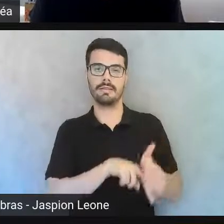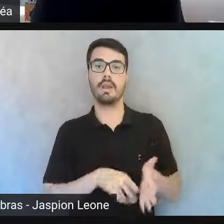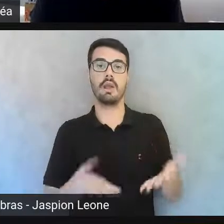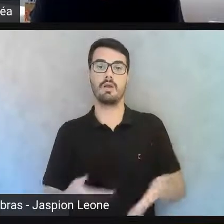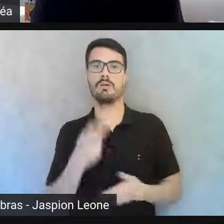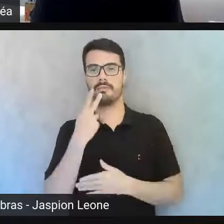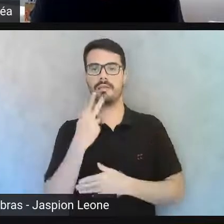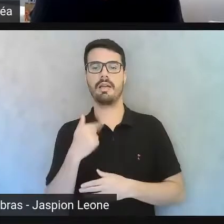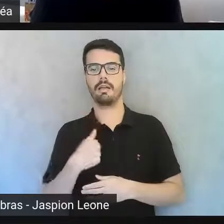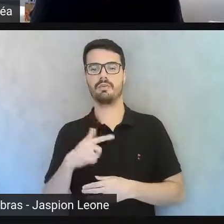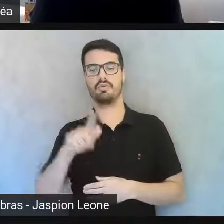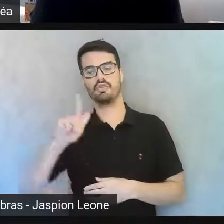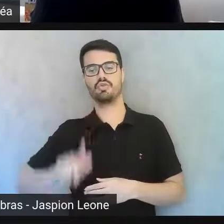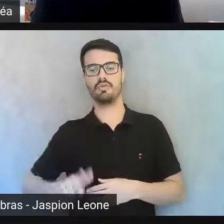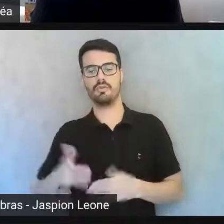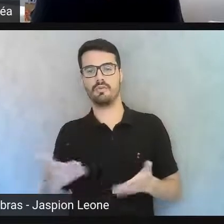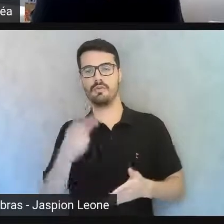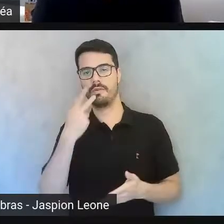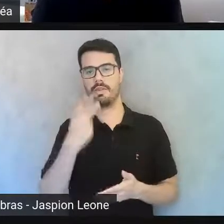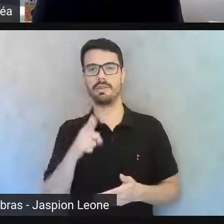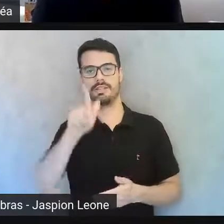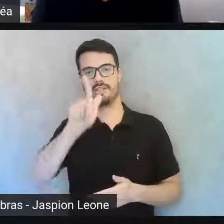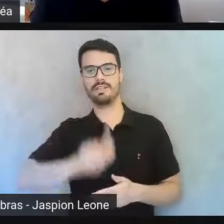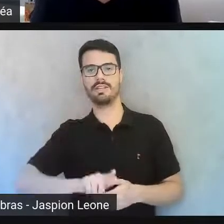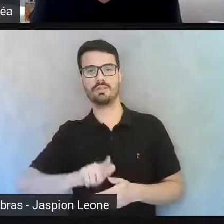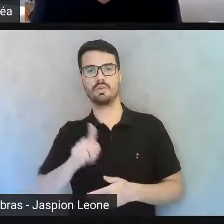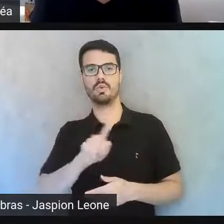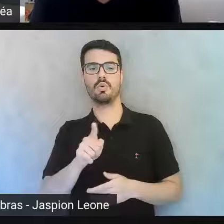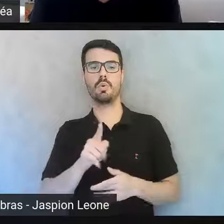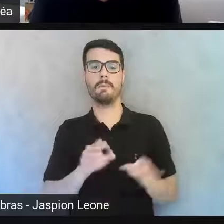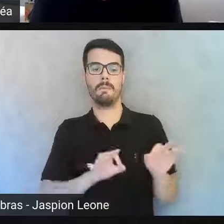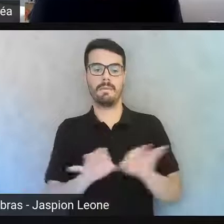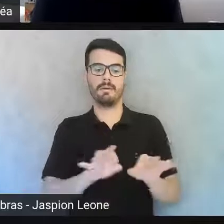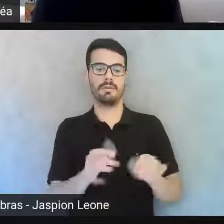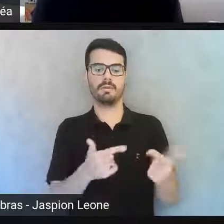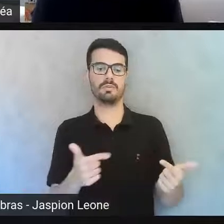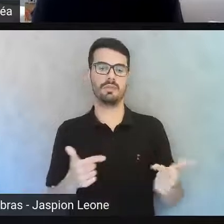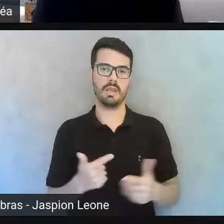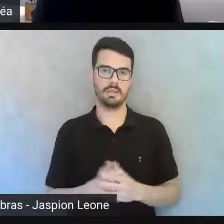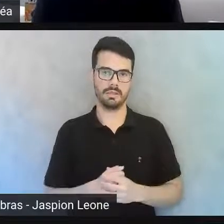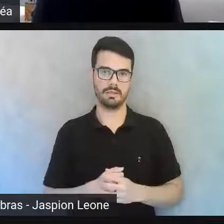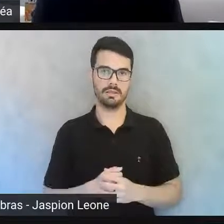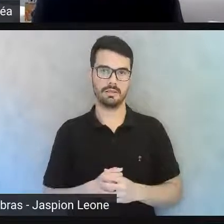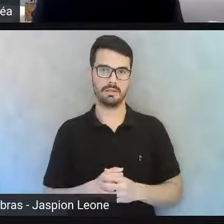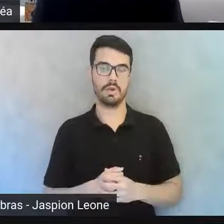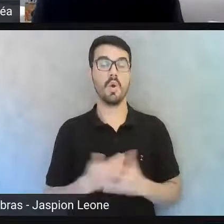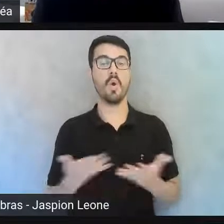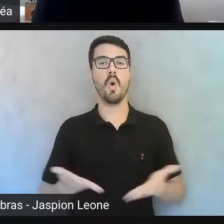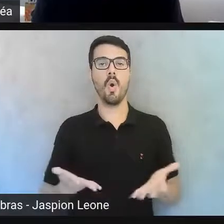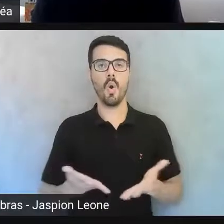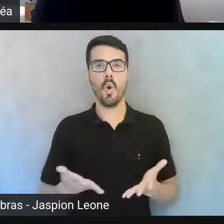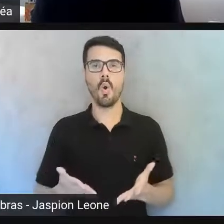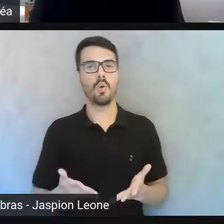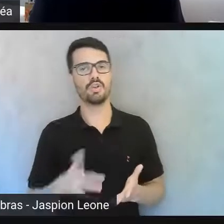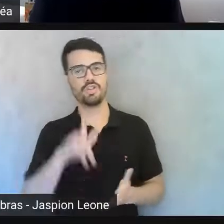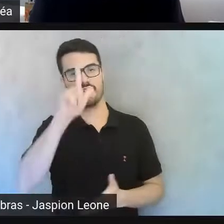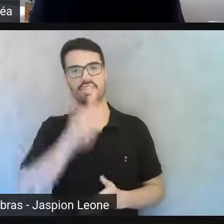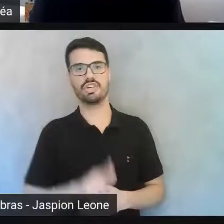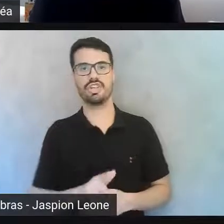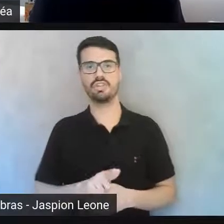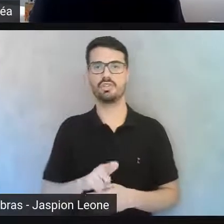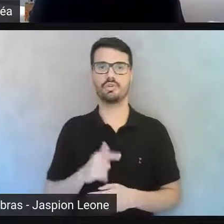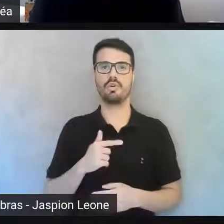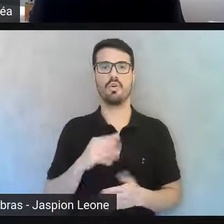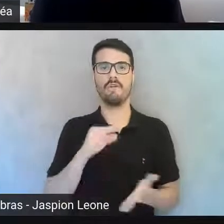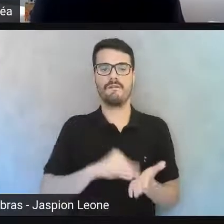o que eu acho hoje, né? O gestor não está tão despreparado assim hoje. Eu acho que hoje o gestor não está tão